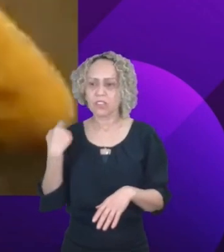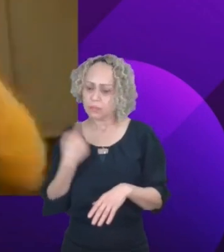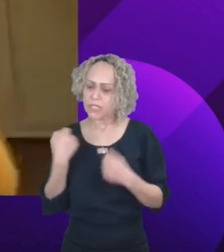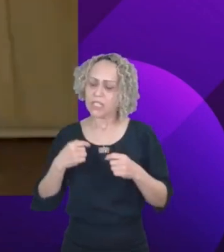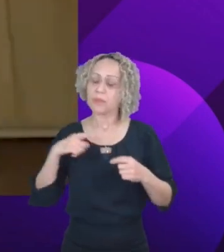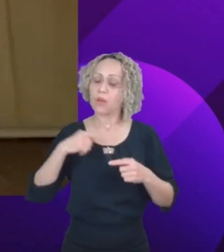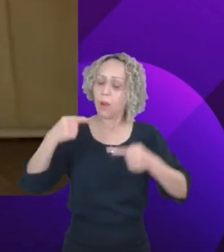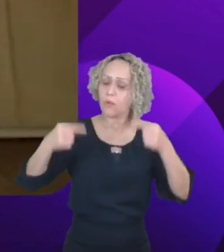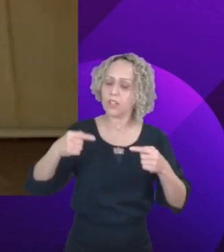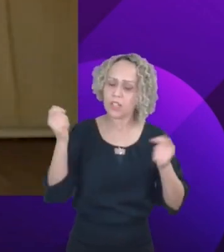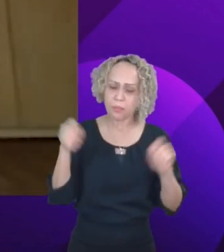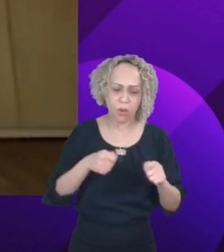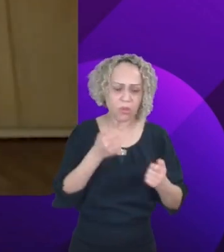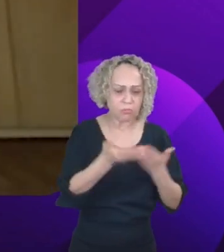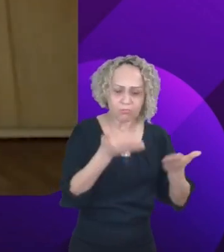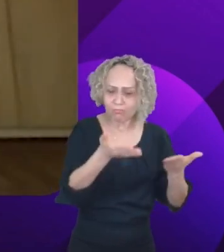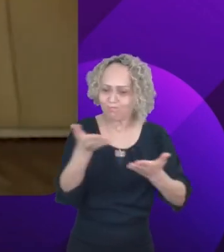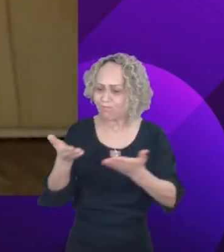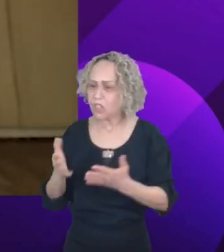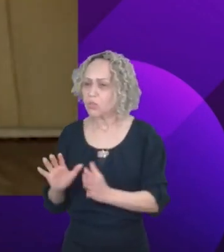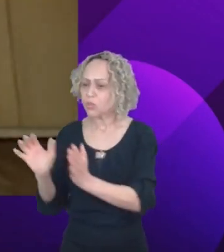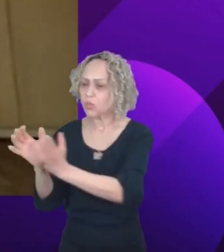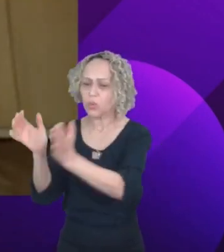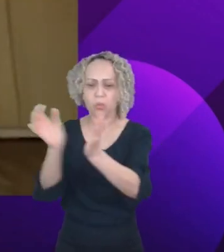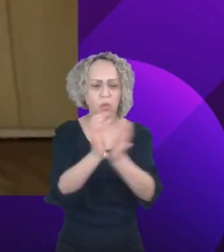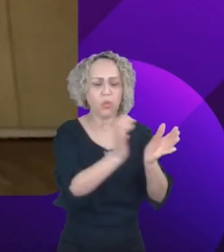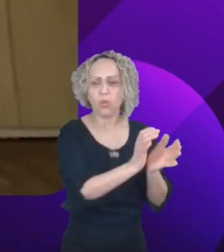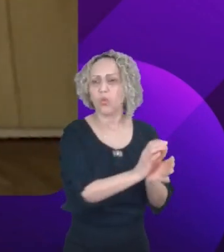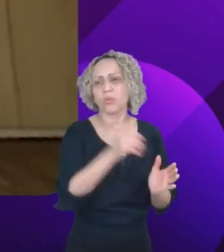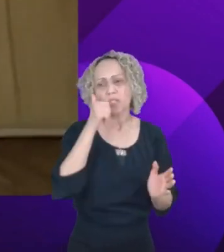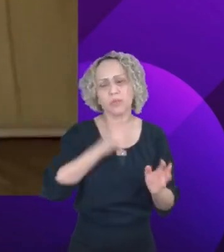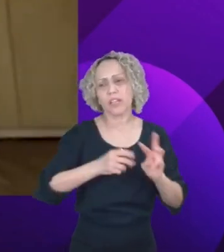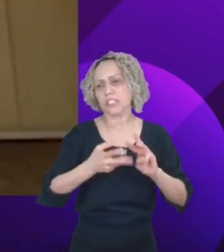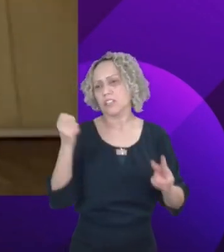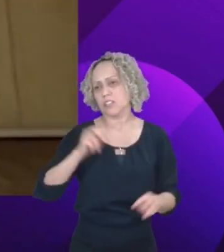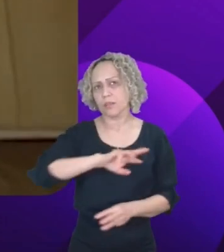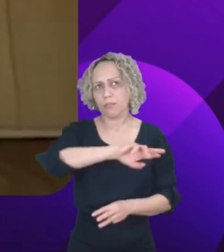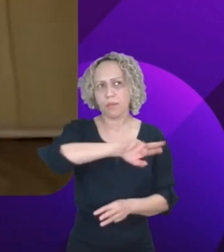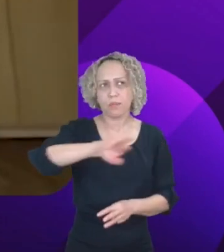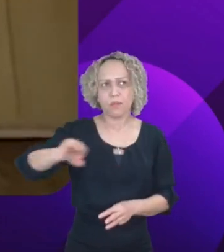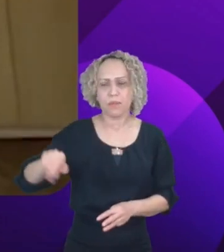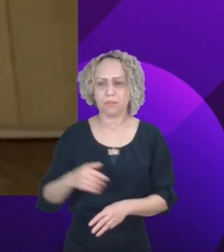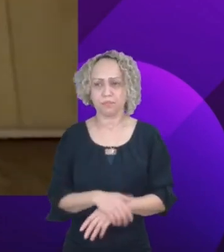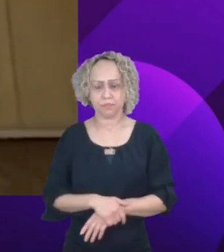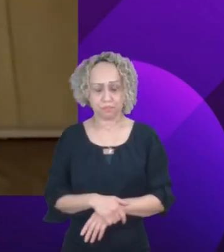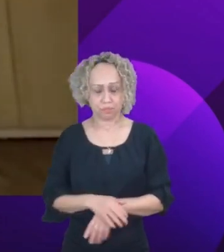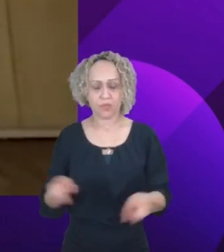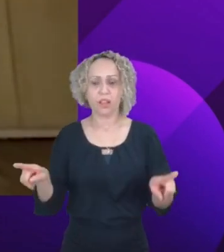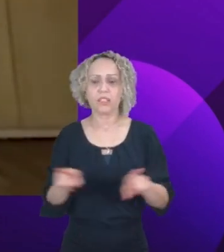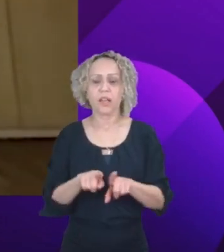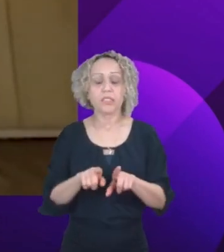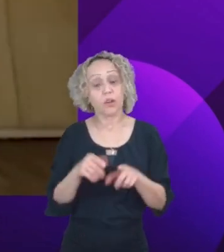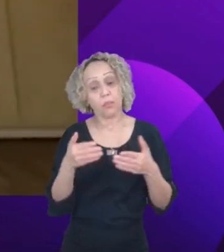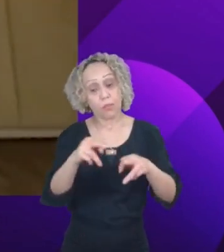com todas essas especificidades dessas mulheres indígenas. E aí, com base nisso, a gente tem